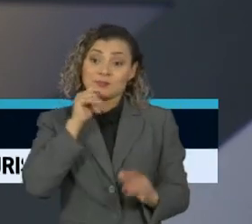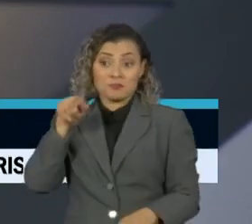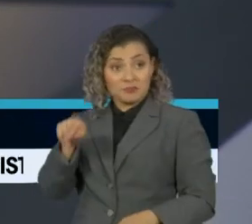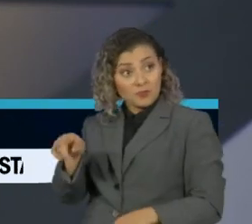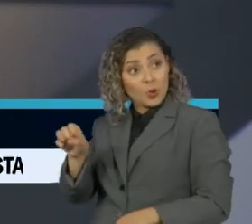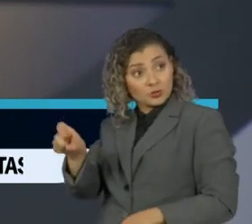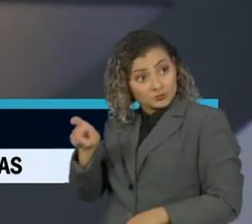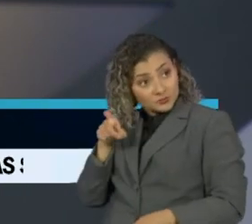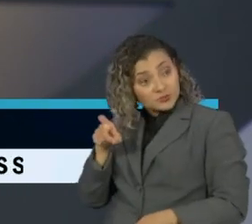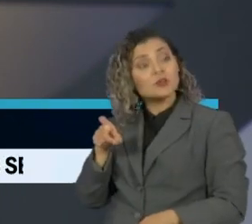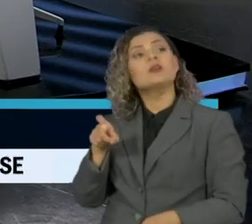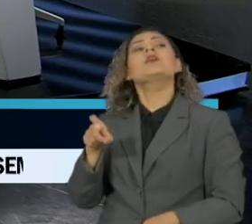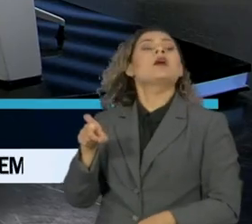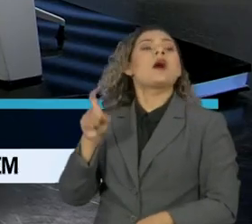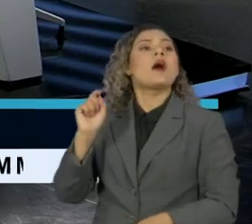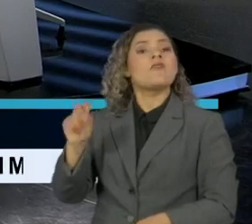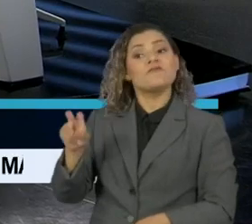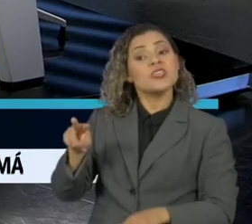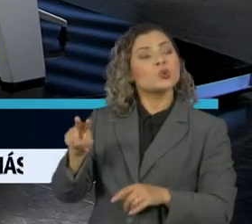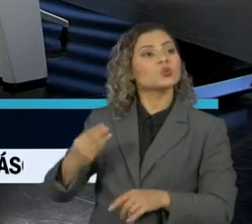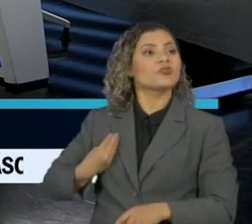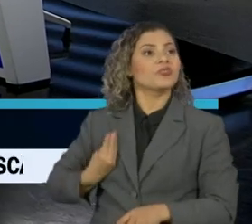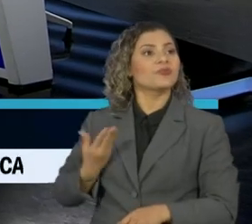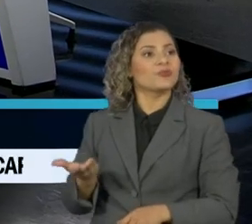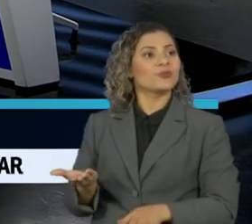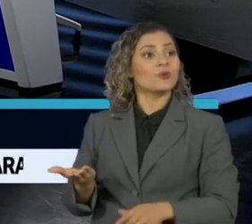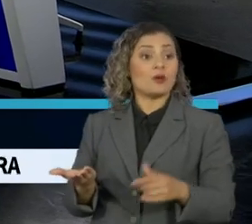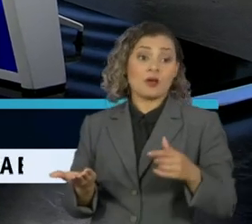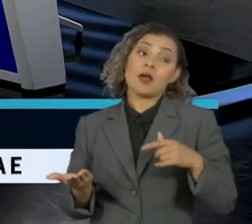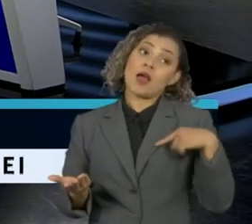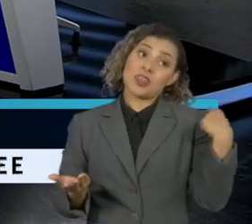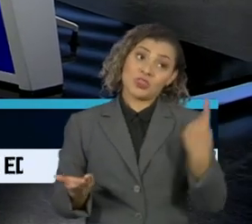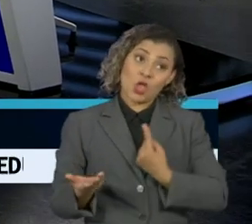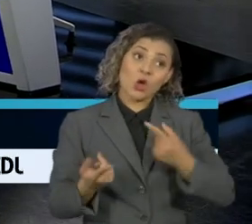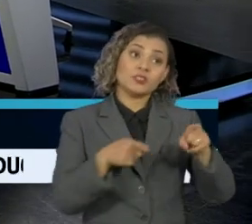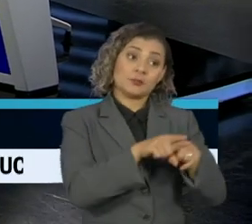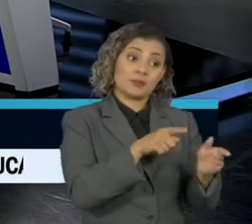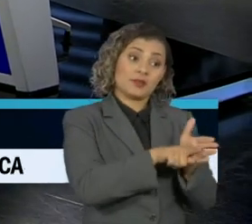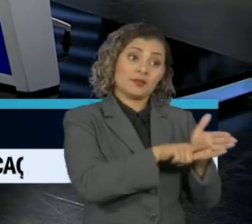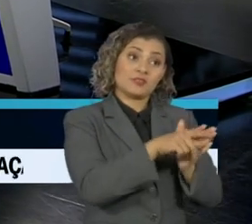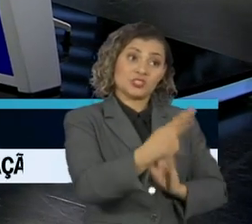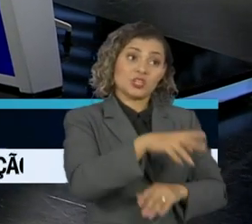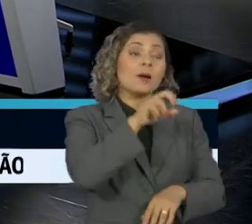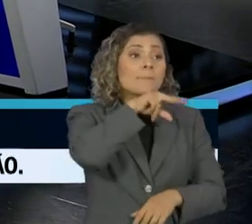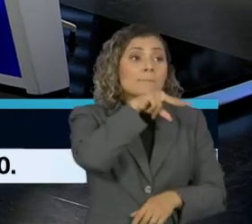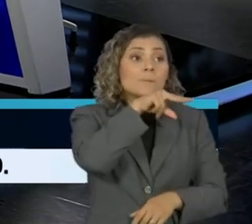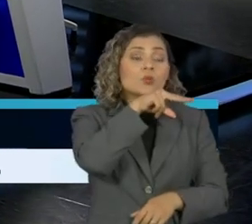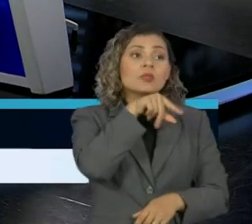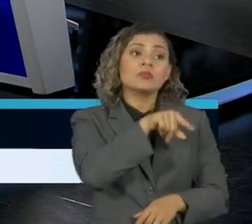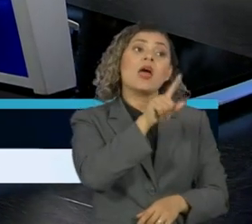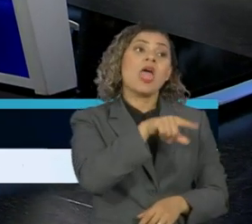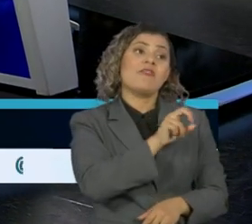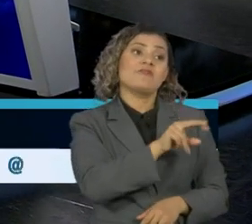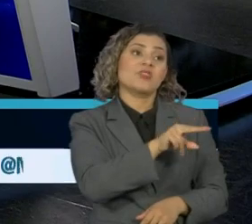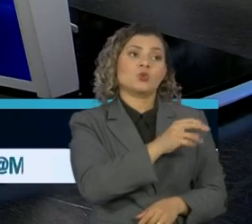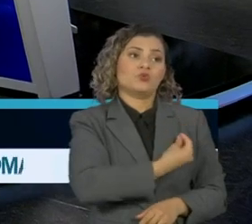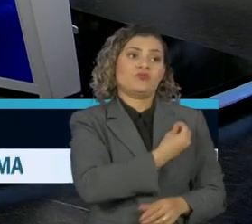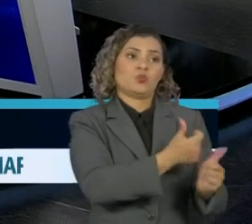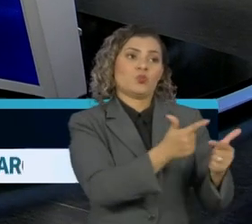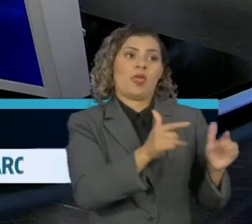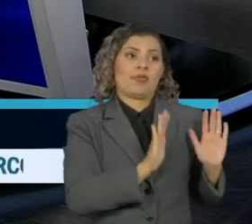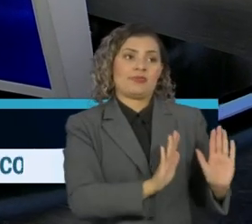é baseada em vírus vivos aí tem as outras vacinas como essa que nós desenvolvemos aqui no Butantã que é baseado em vírus mortos